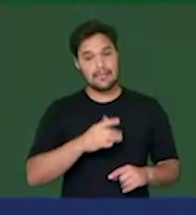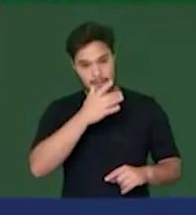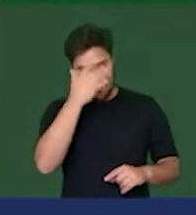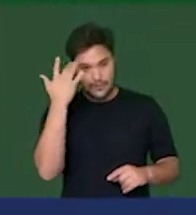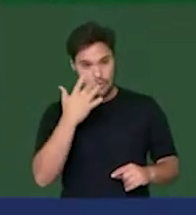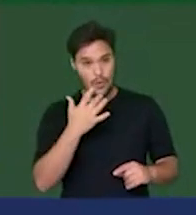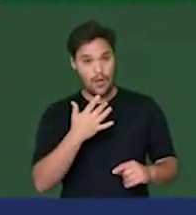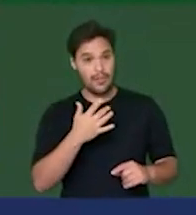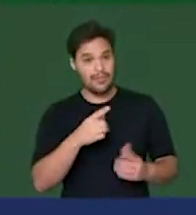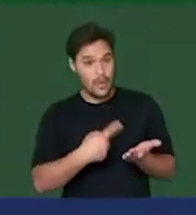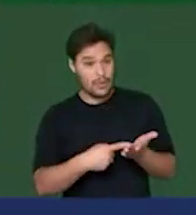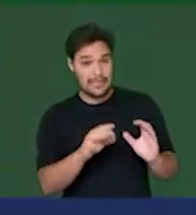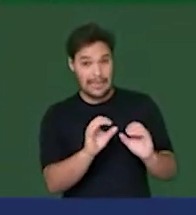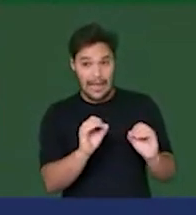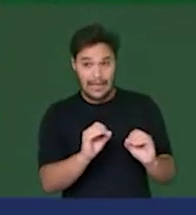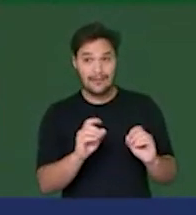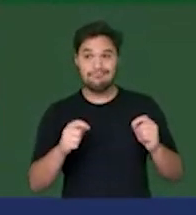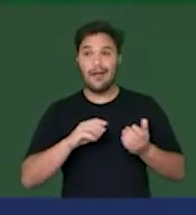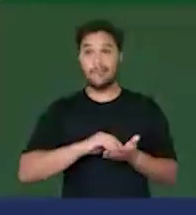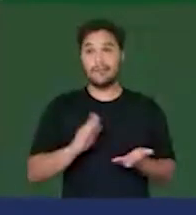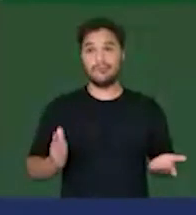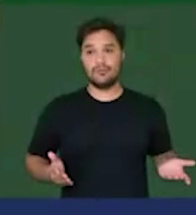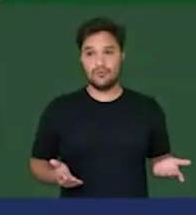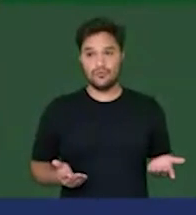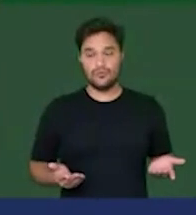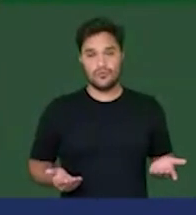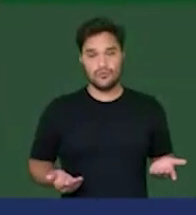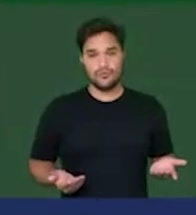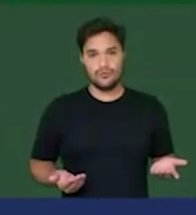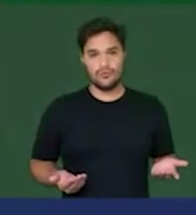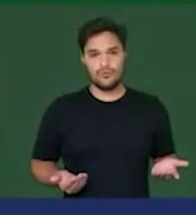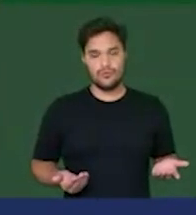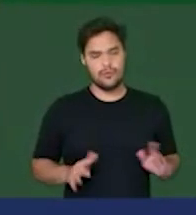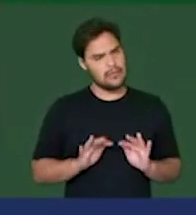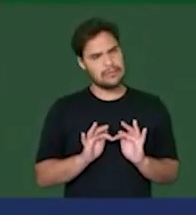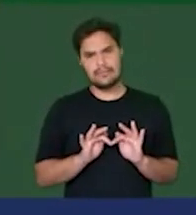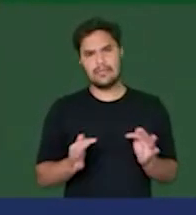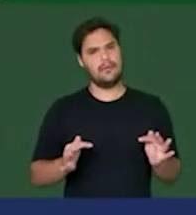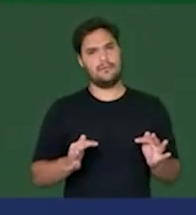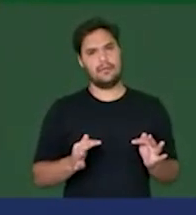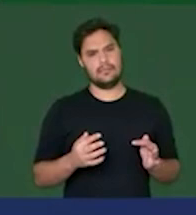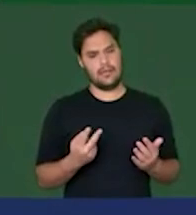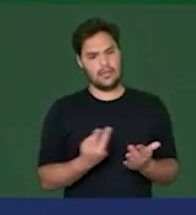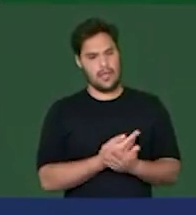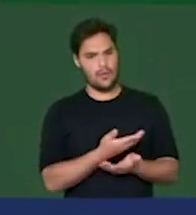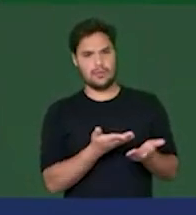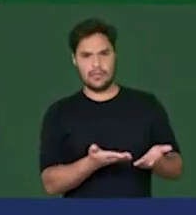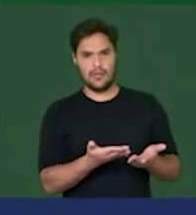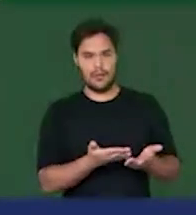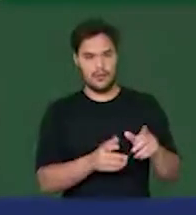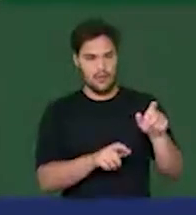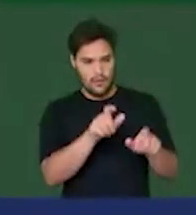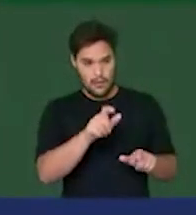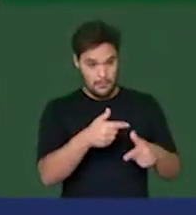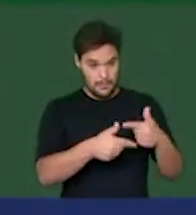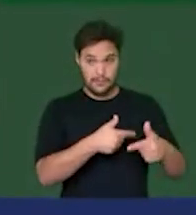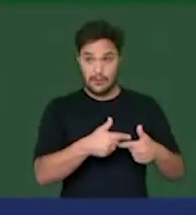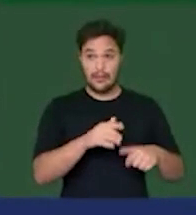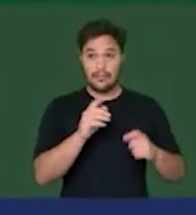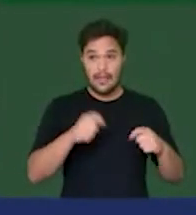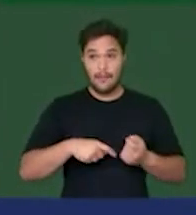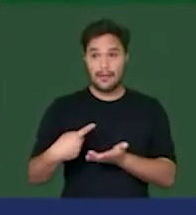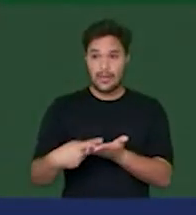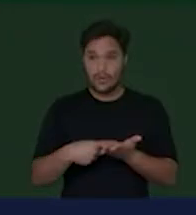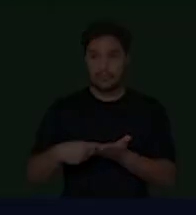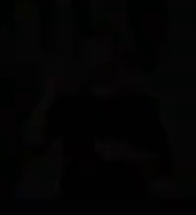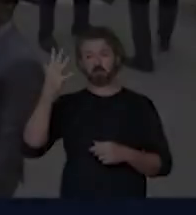filiados não negociar e eles perderem o emprego. É muito simples o que está sendo votado aqui, o poder dos trabalhadores negociarem a manutenção do